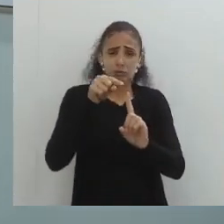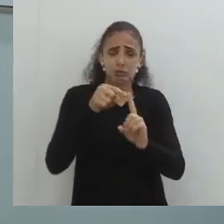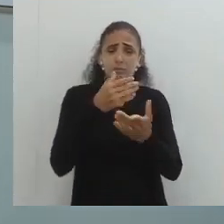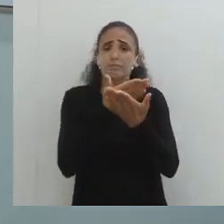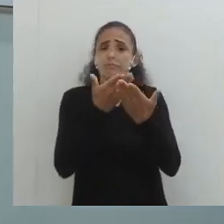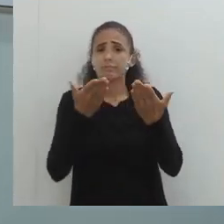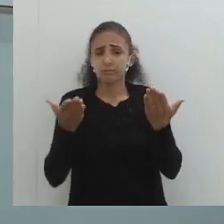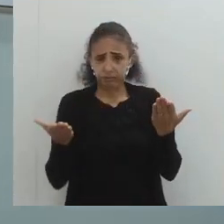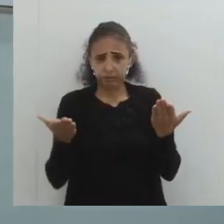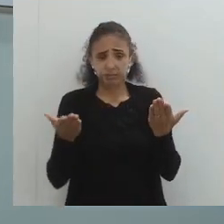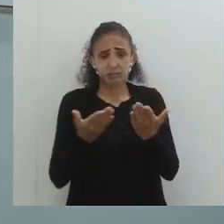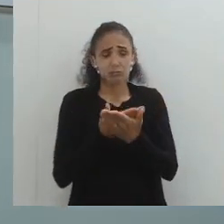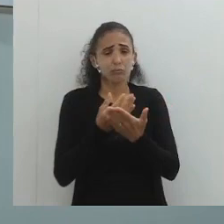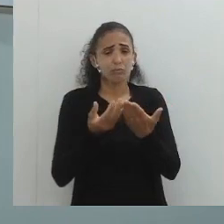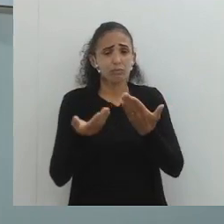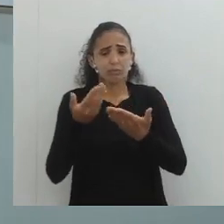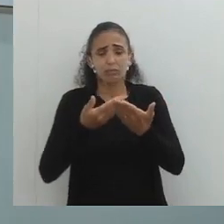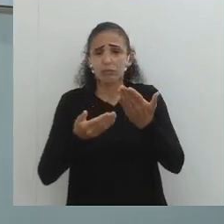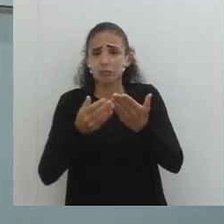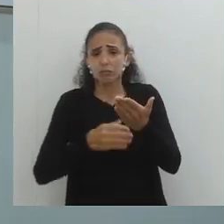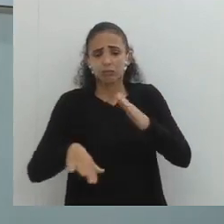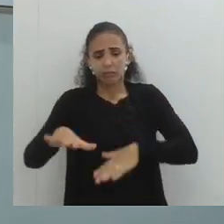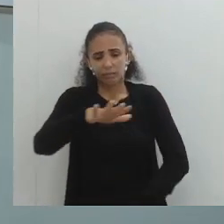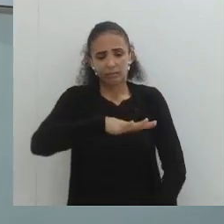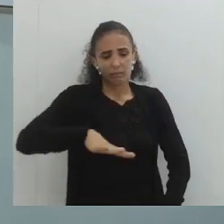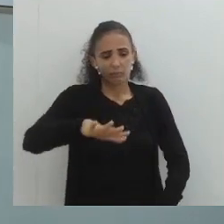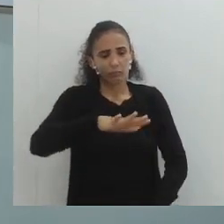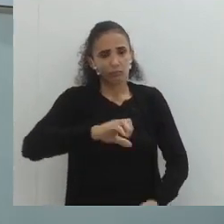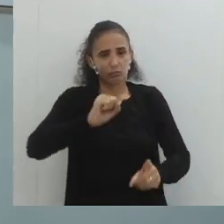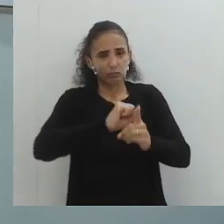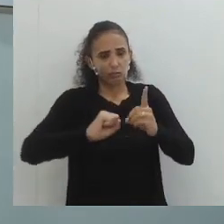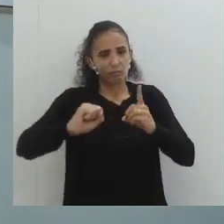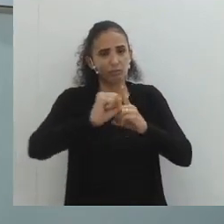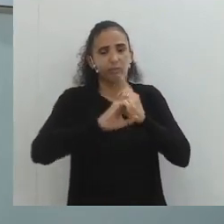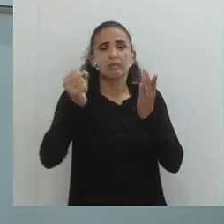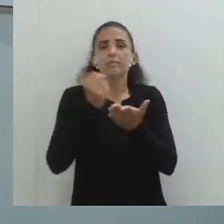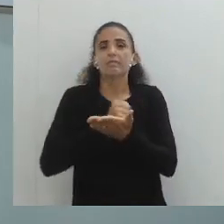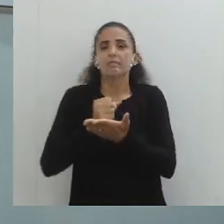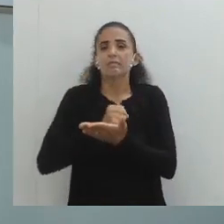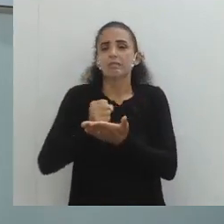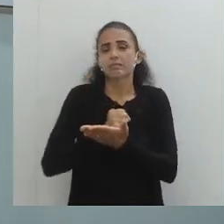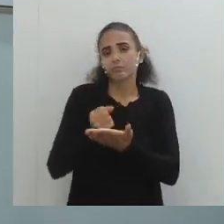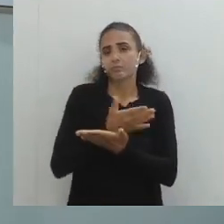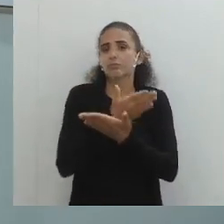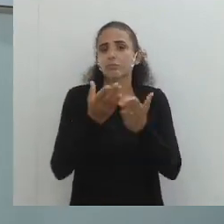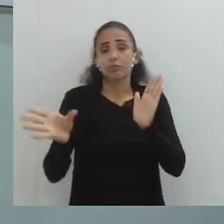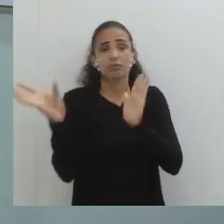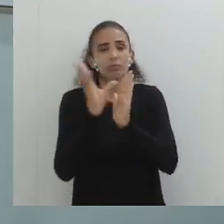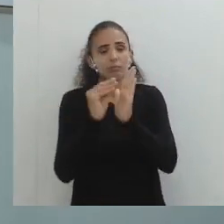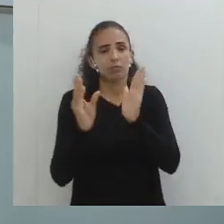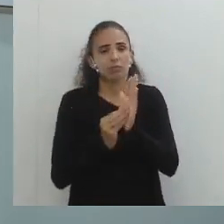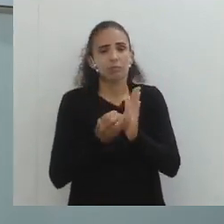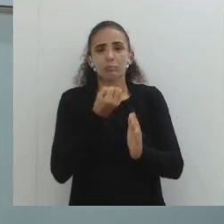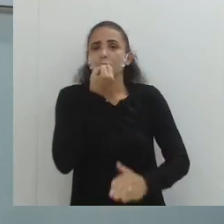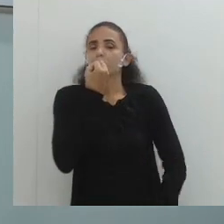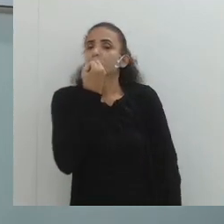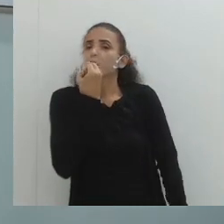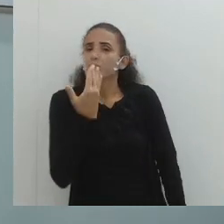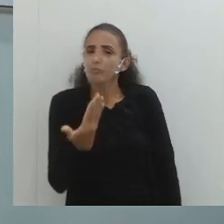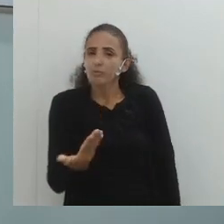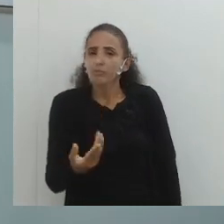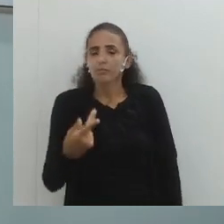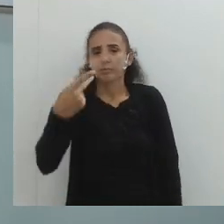falar justamente sobre as questões dos espaços dos jogos e os seus contextos e os seus benefícios